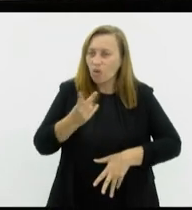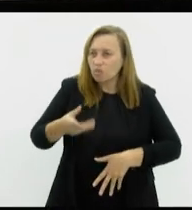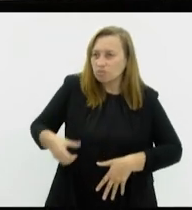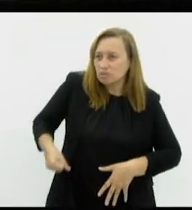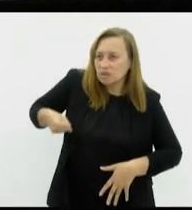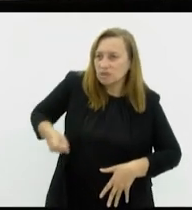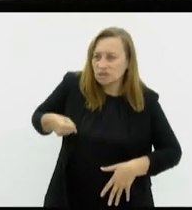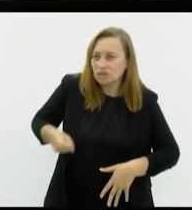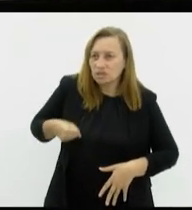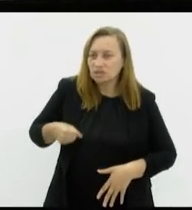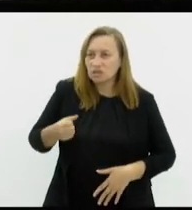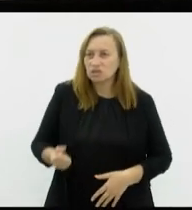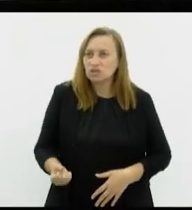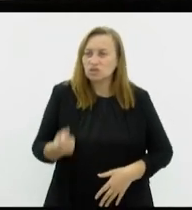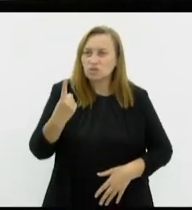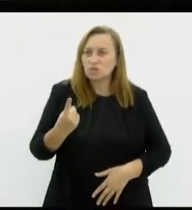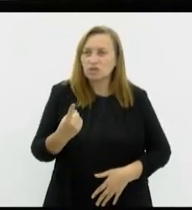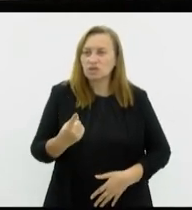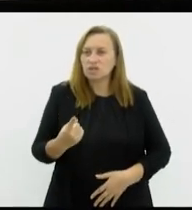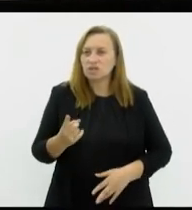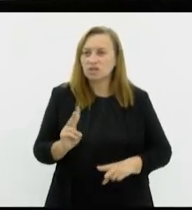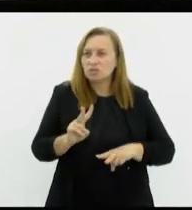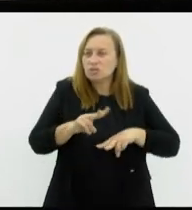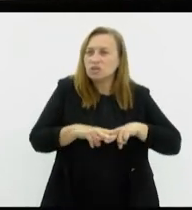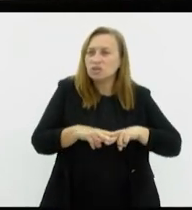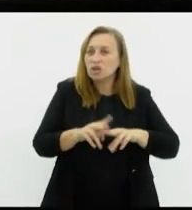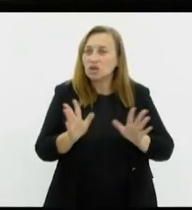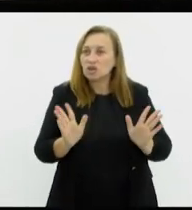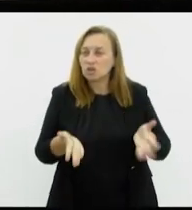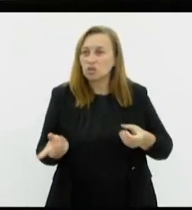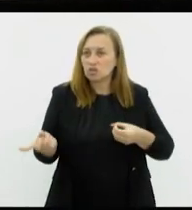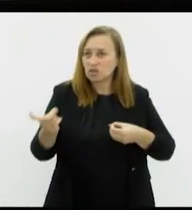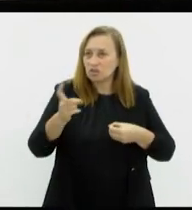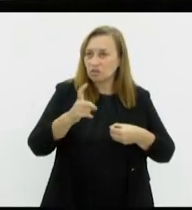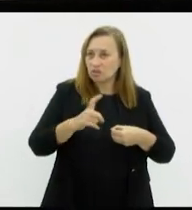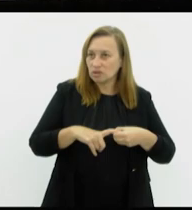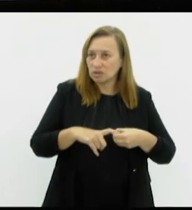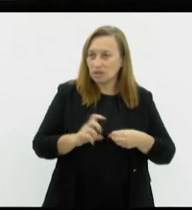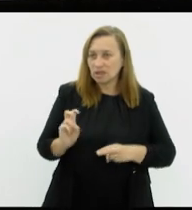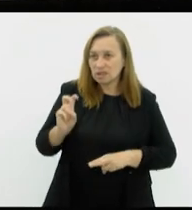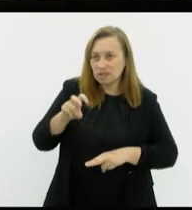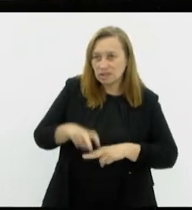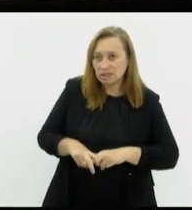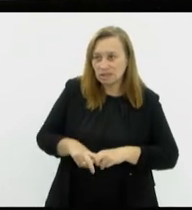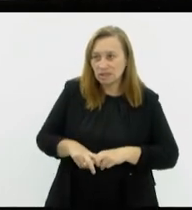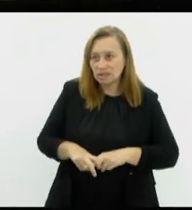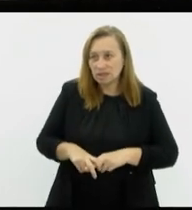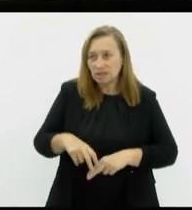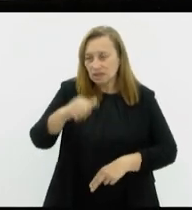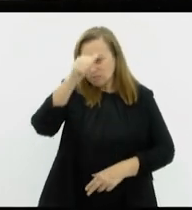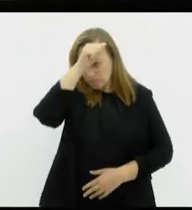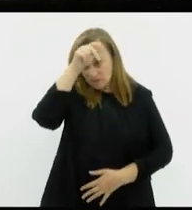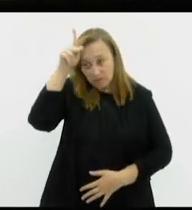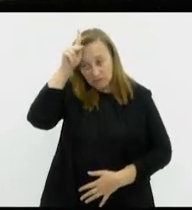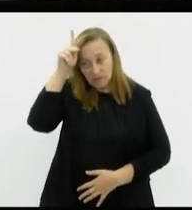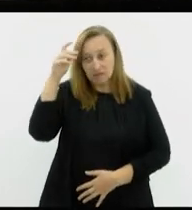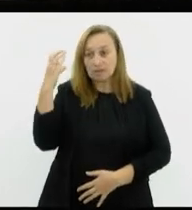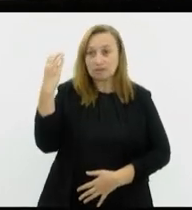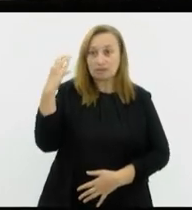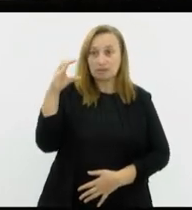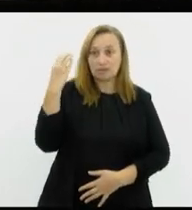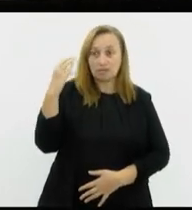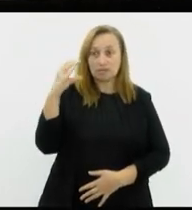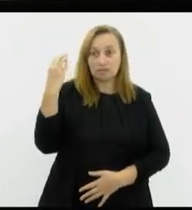de um ex-presidiário, que hoje quer voltar a sentar na cadeira de prefeito da cidade de Niterói.